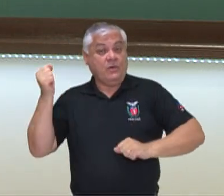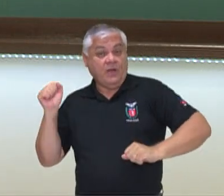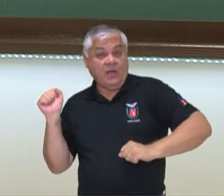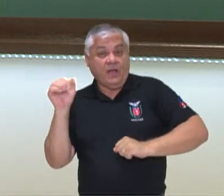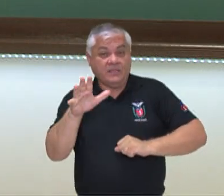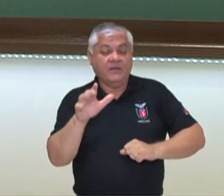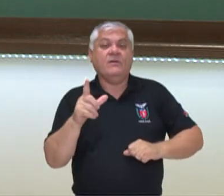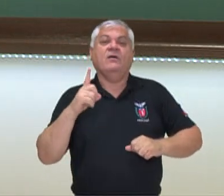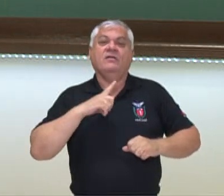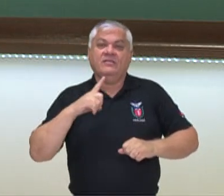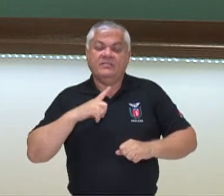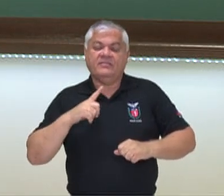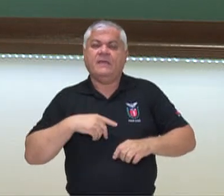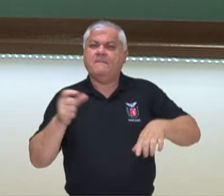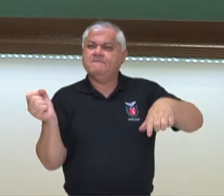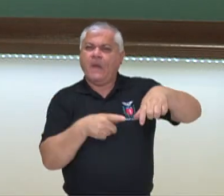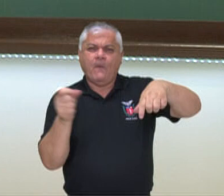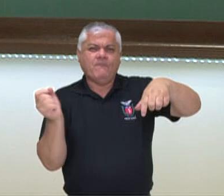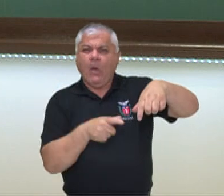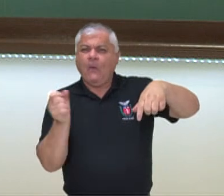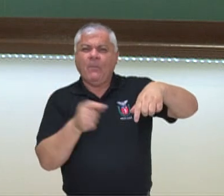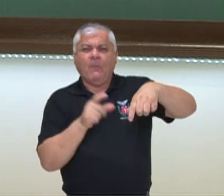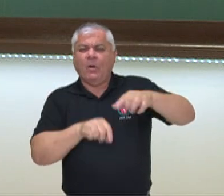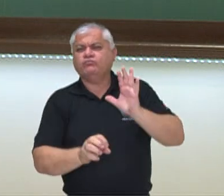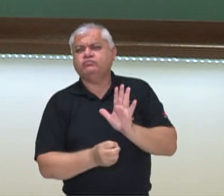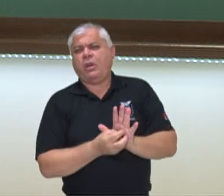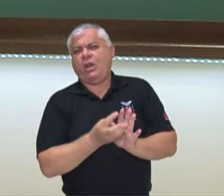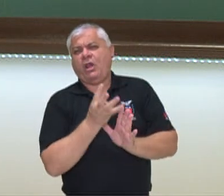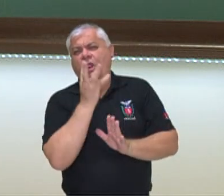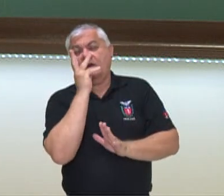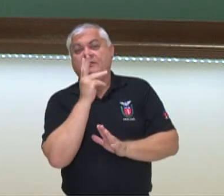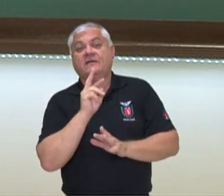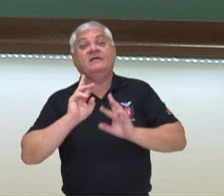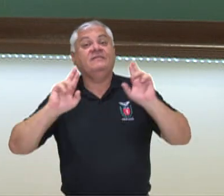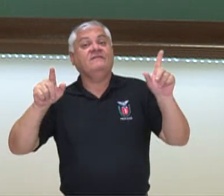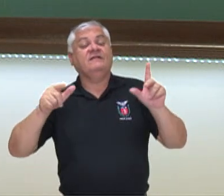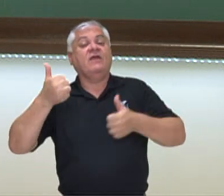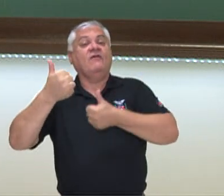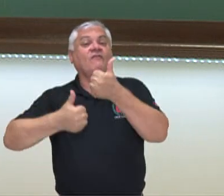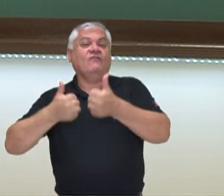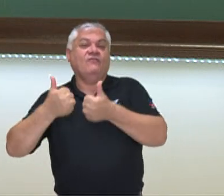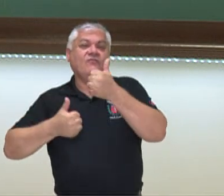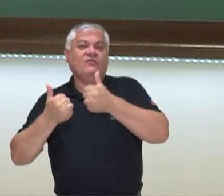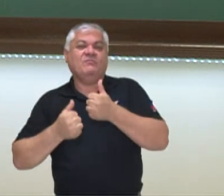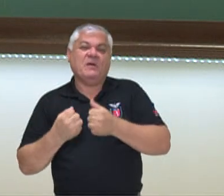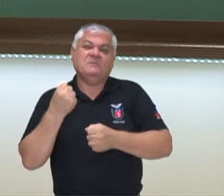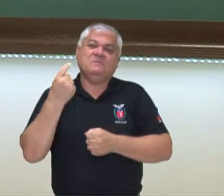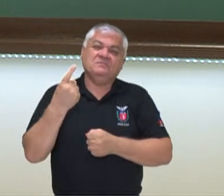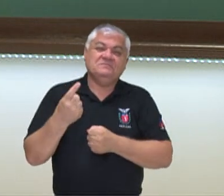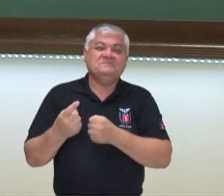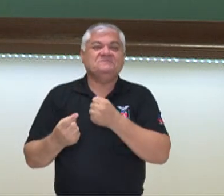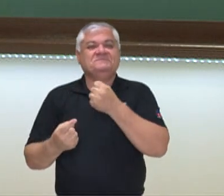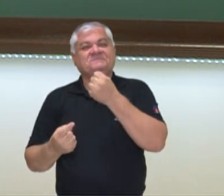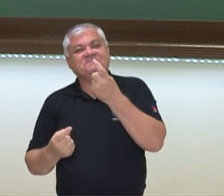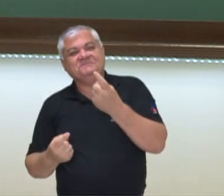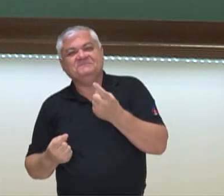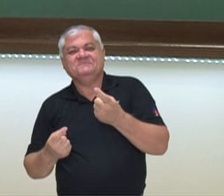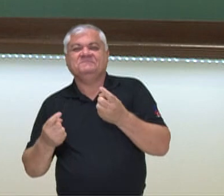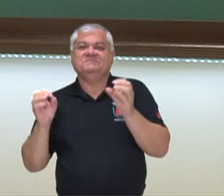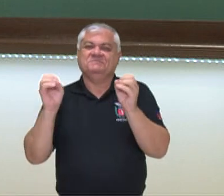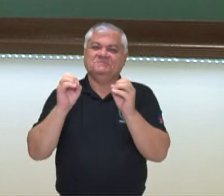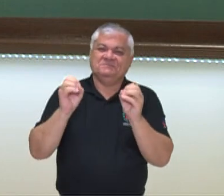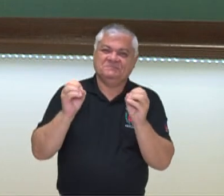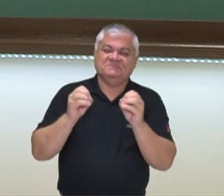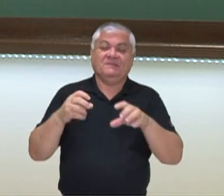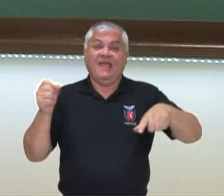saem muitos gols diferentes, por exemplo, do futebol. No handebol a gente não vê uma partida terminar 0-0